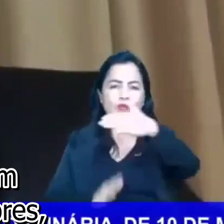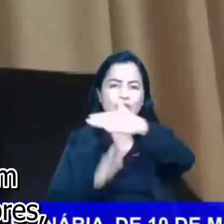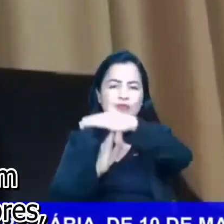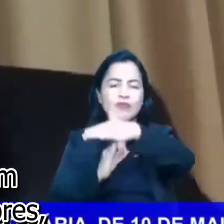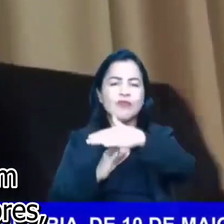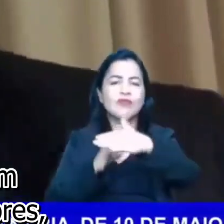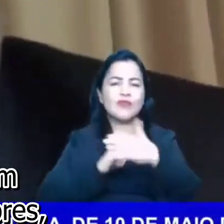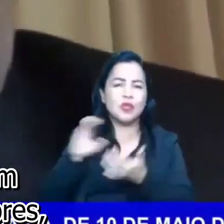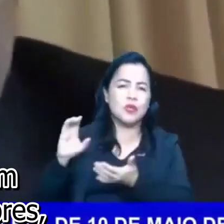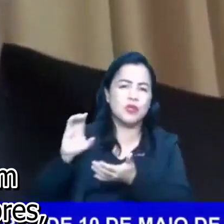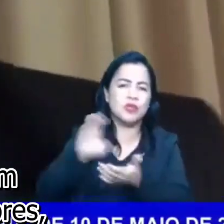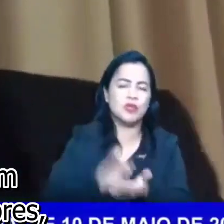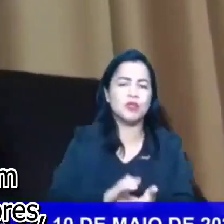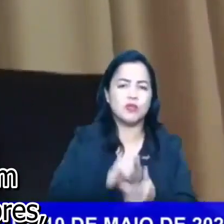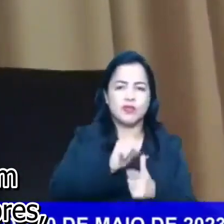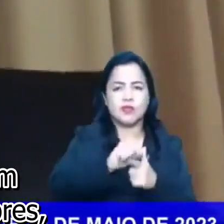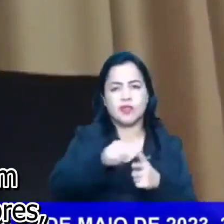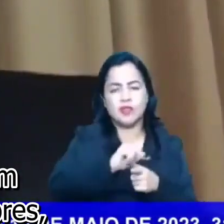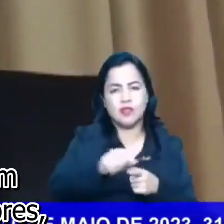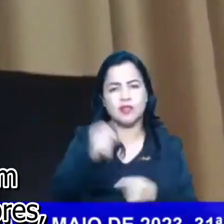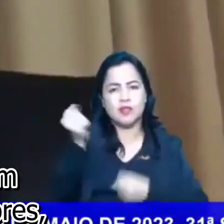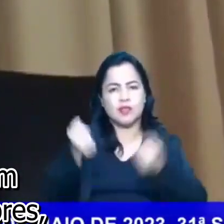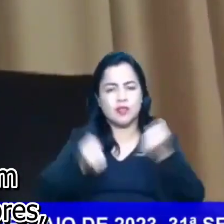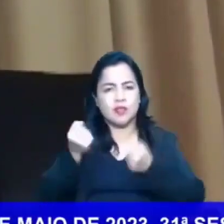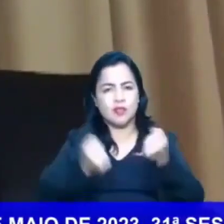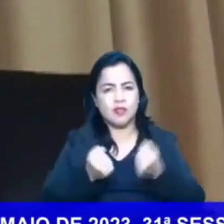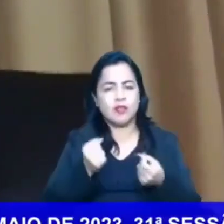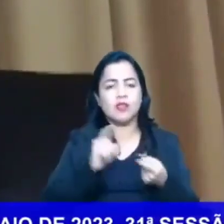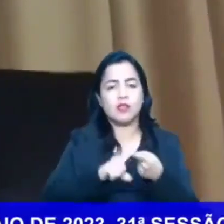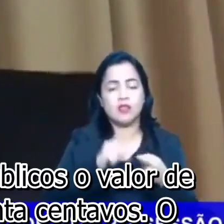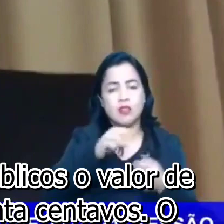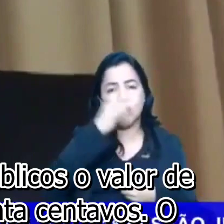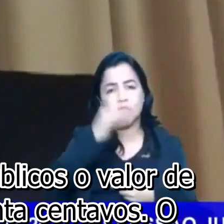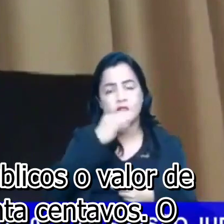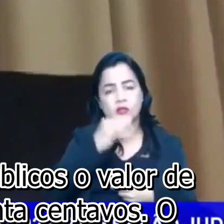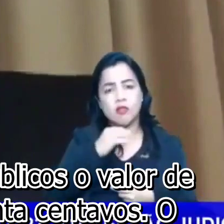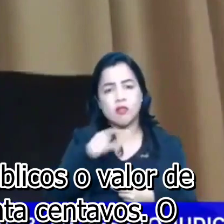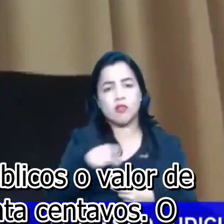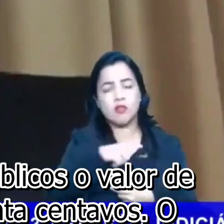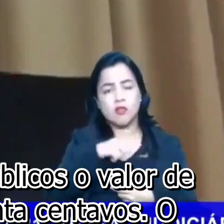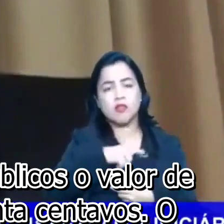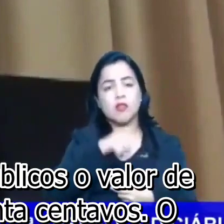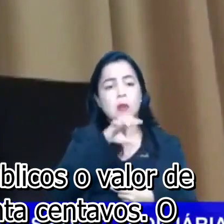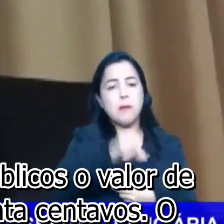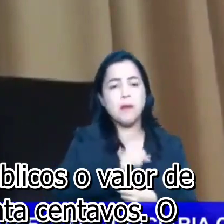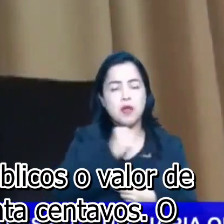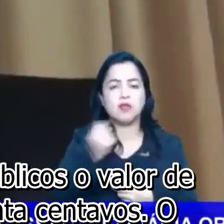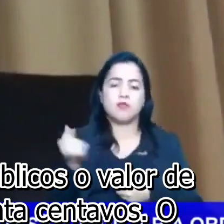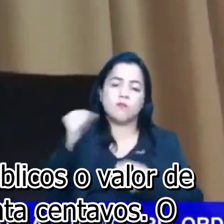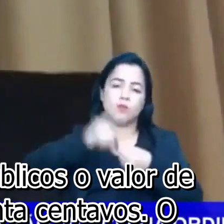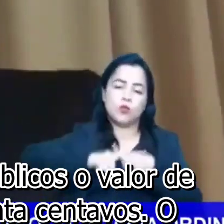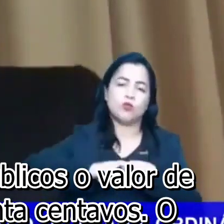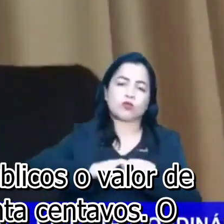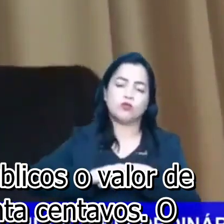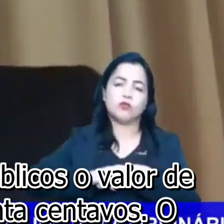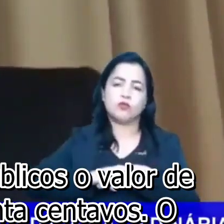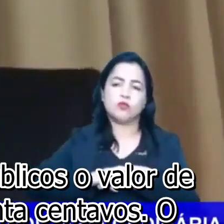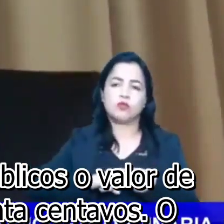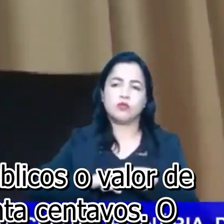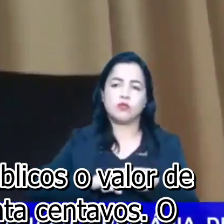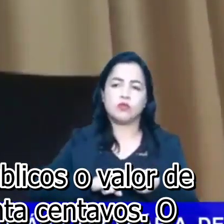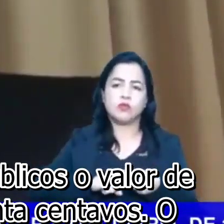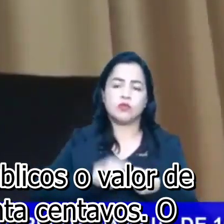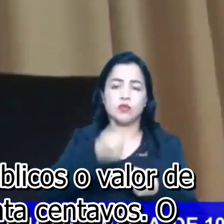com despesas de aluguel de veículos automotores e opinou ainda que o prestador recolha aos cofres públicos o valor de R$